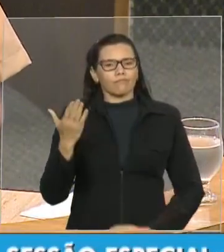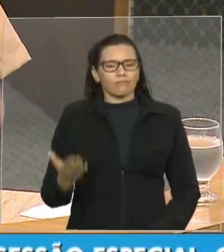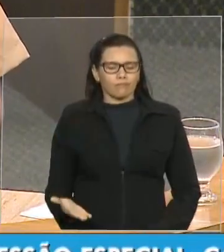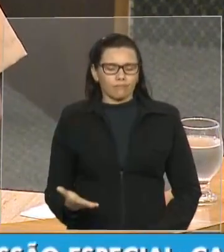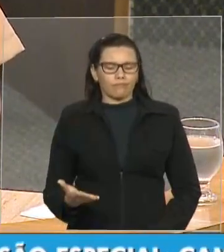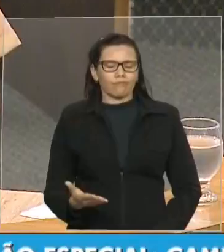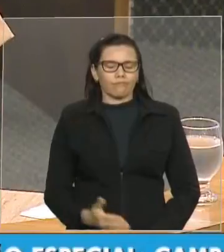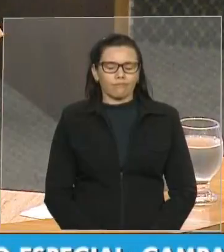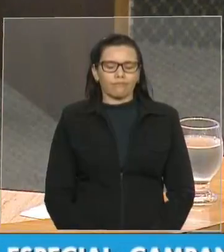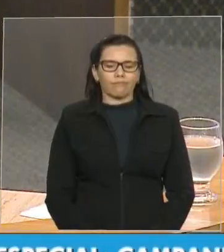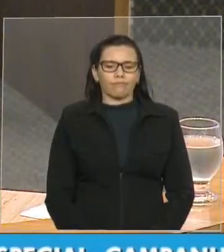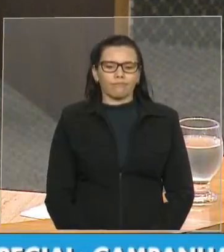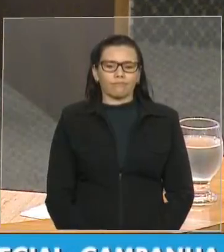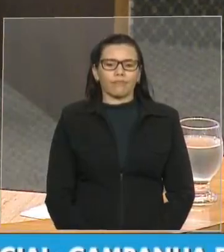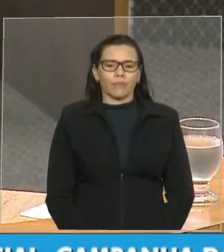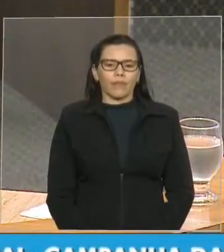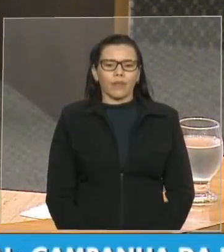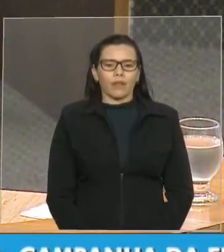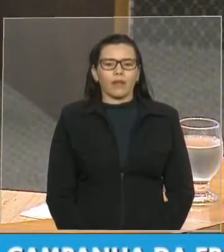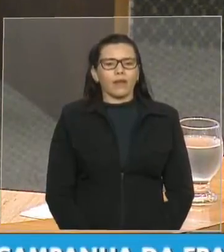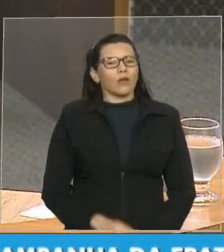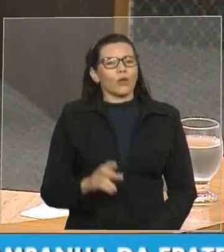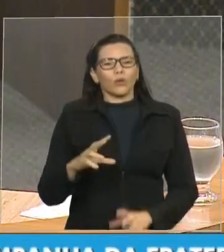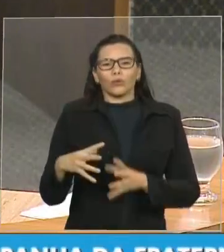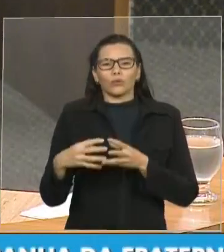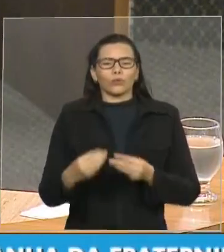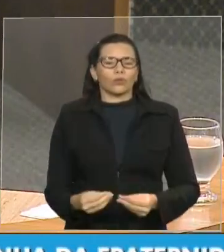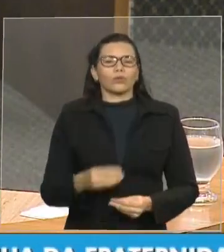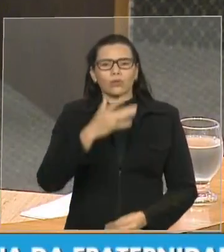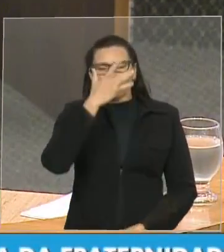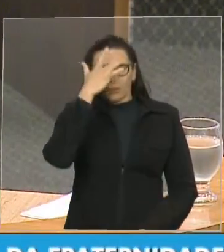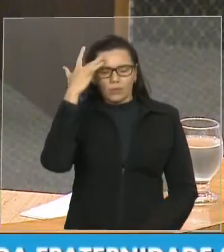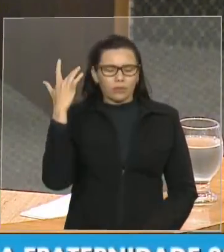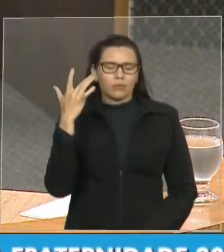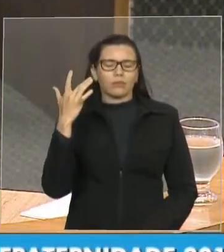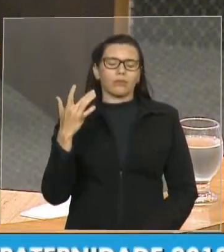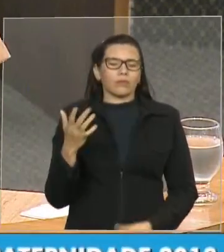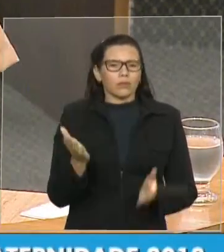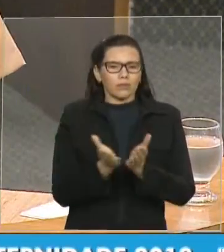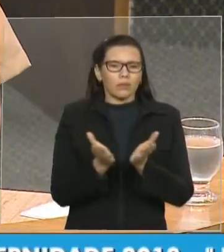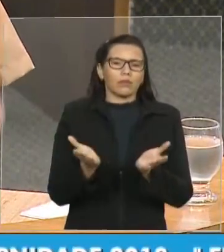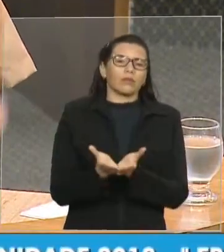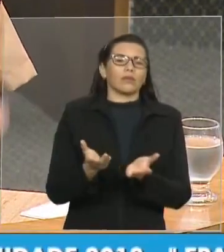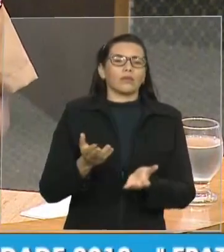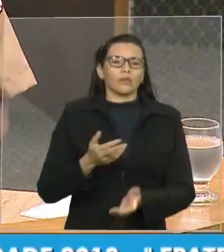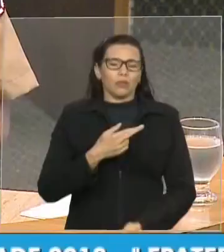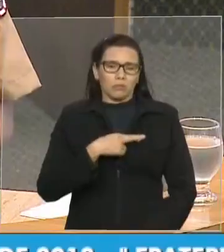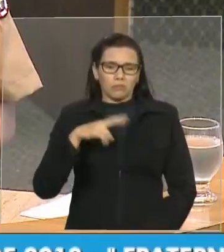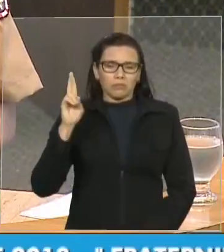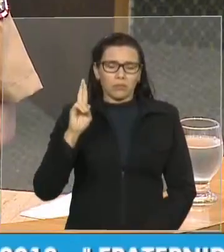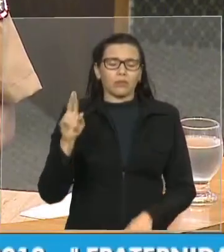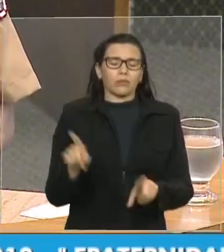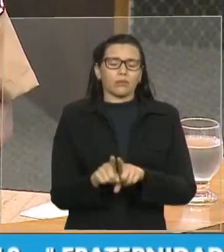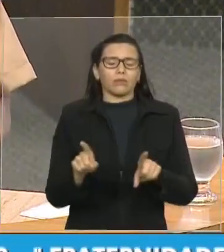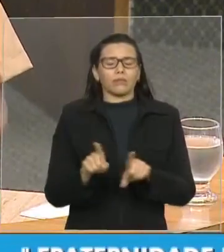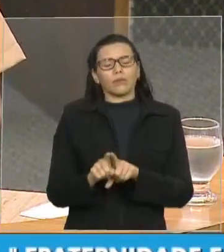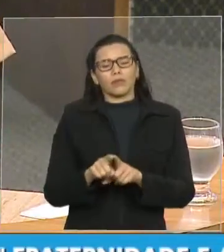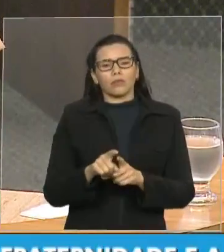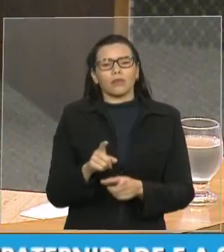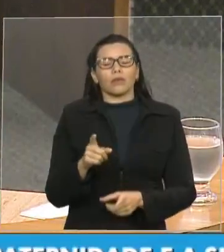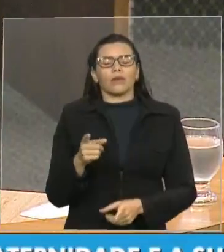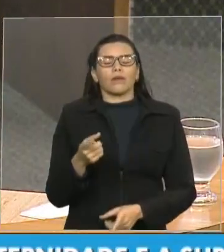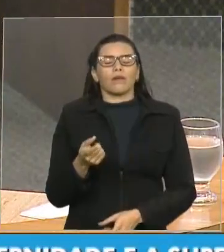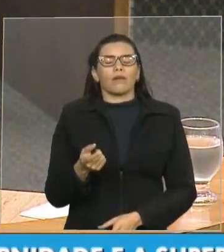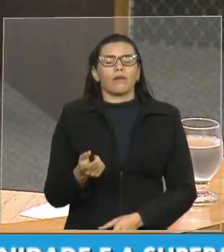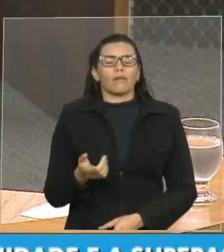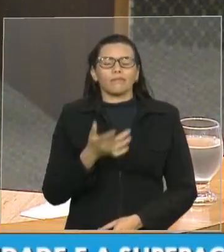também cumprimento os sacerdotes, os religiosos e religiosas aqui presentes, as pessoas que fazem parte das